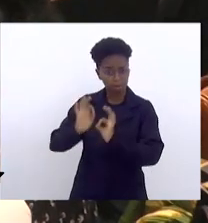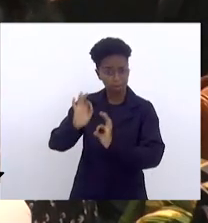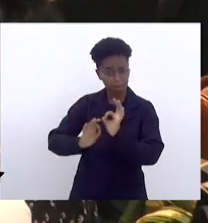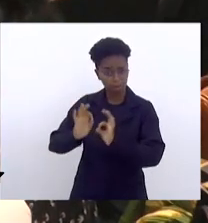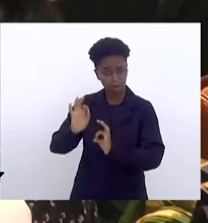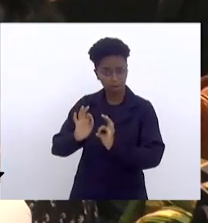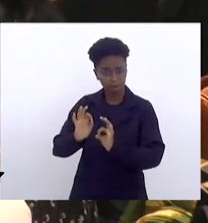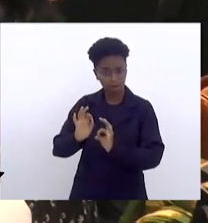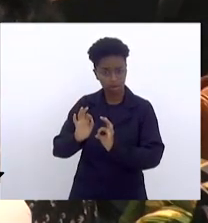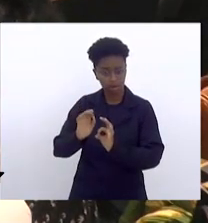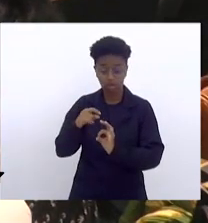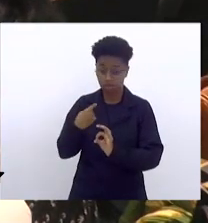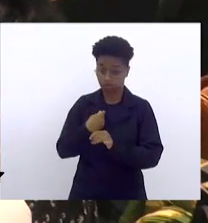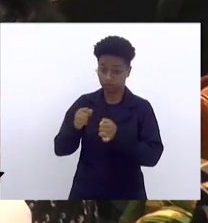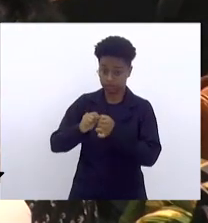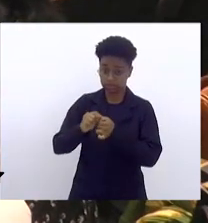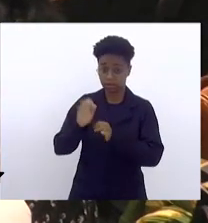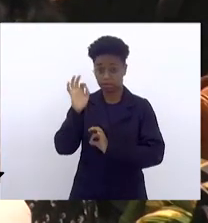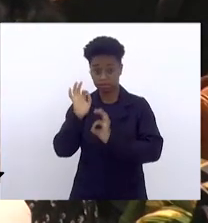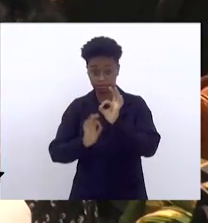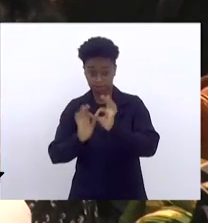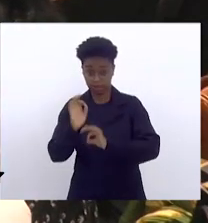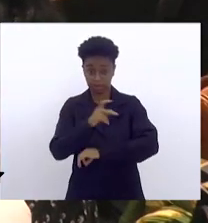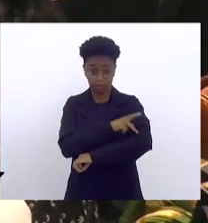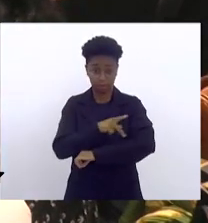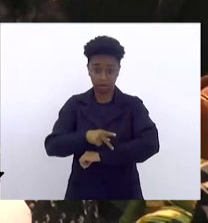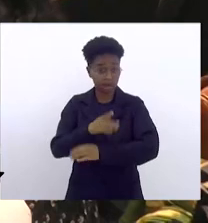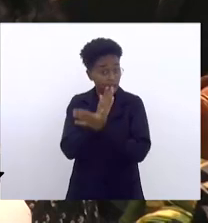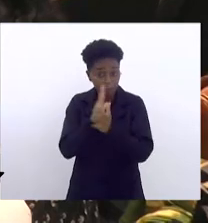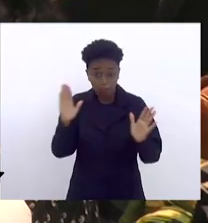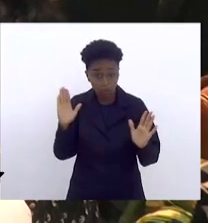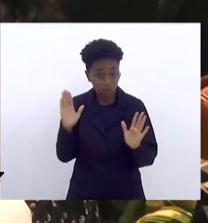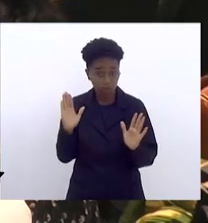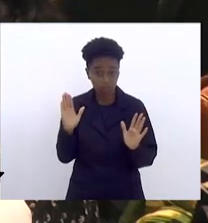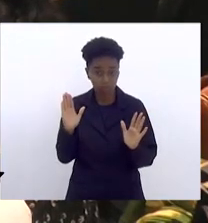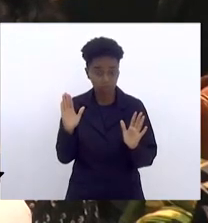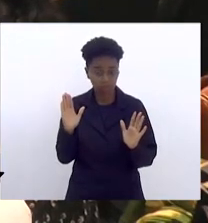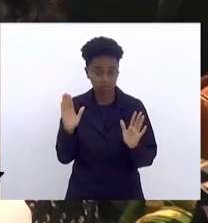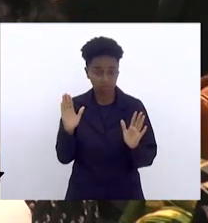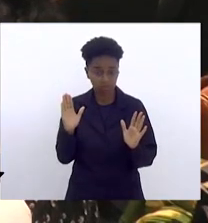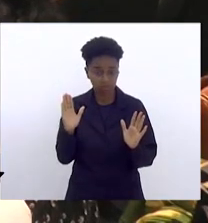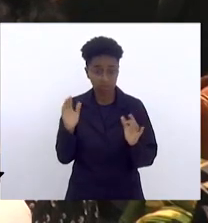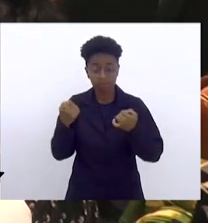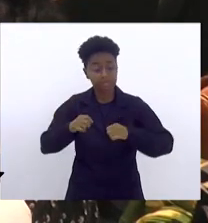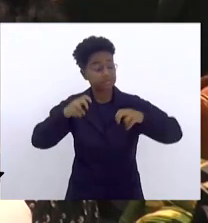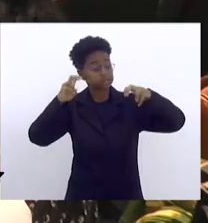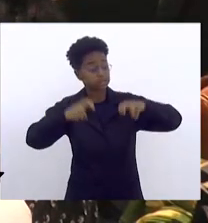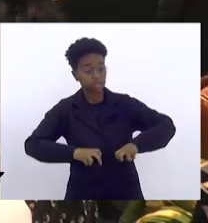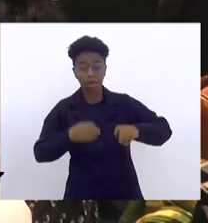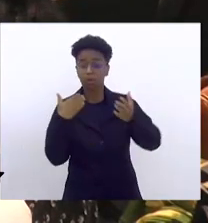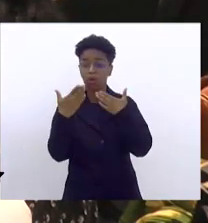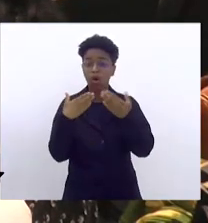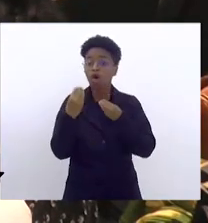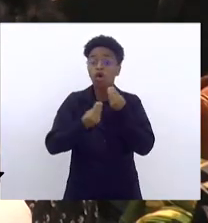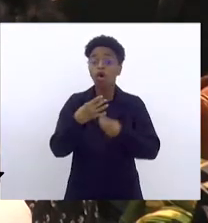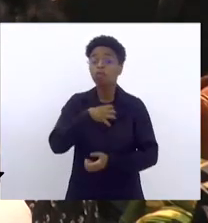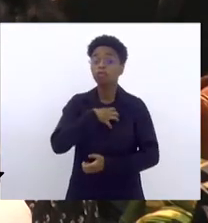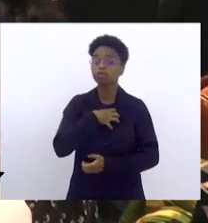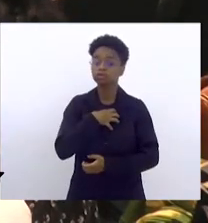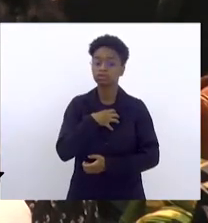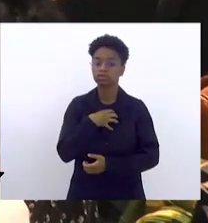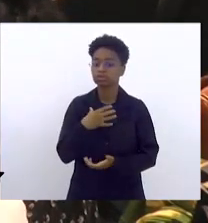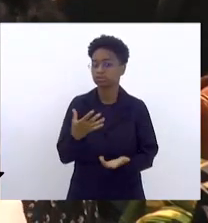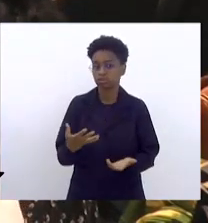vamos fazer o planejamento pedagógico caiu acabou é sentar com os alunos e conversar como é que vocês estão